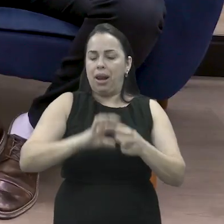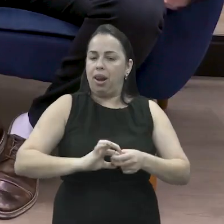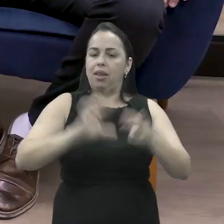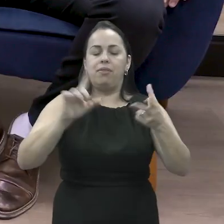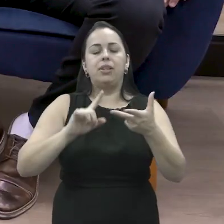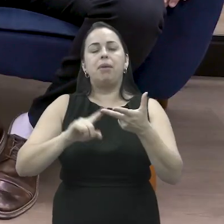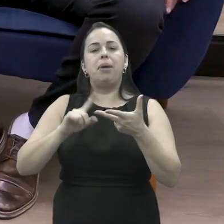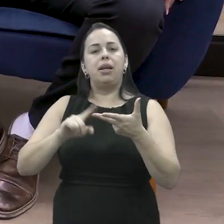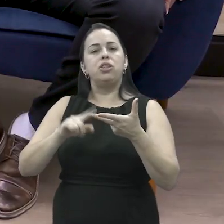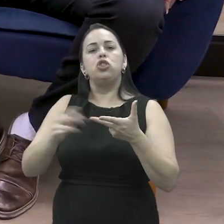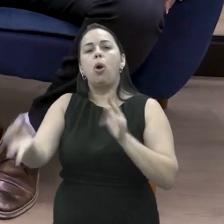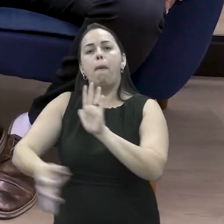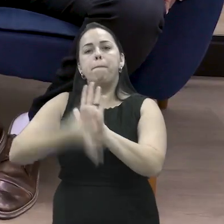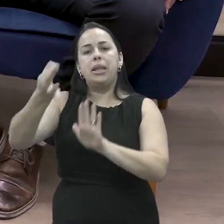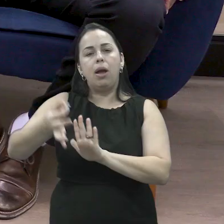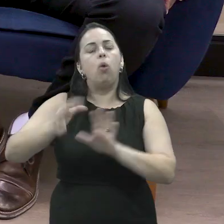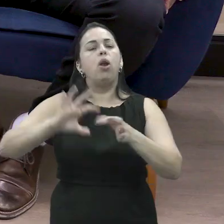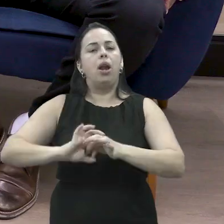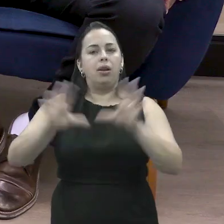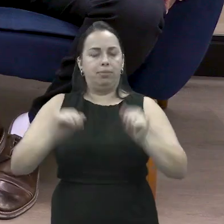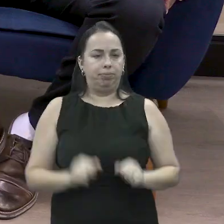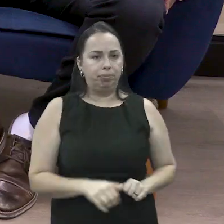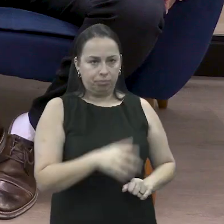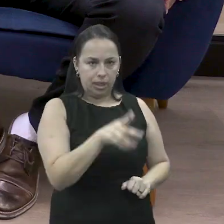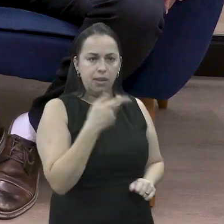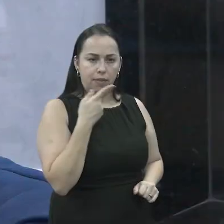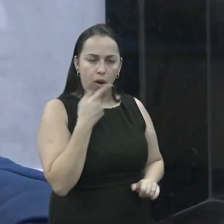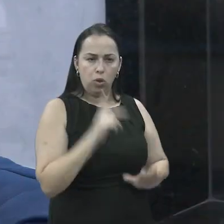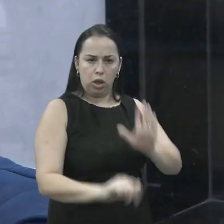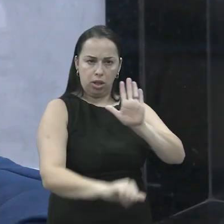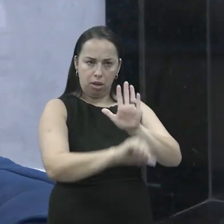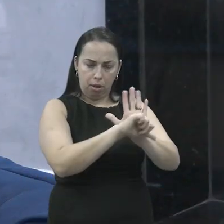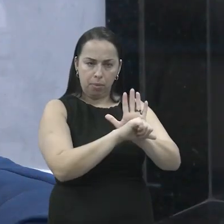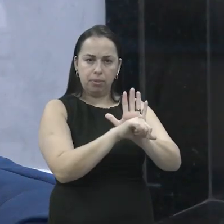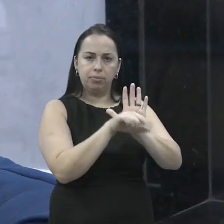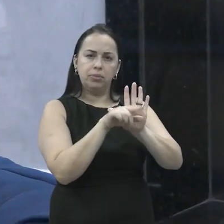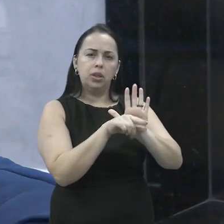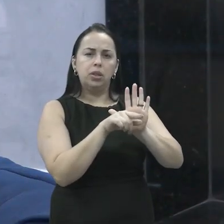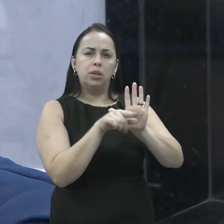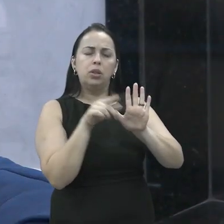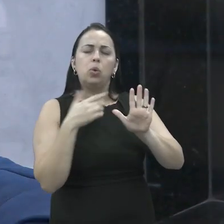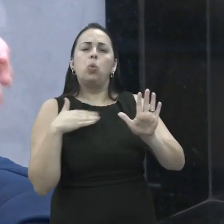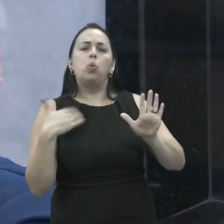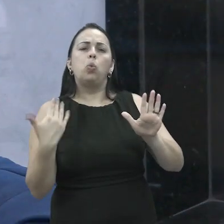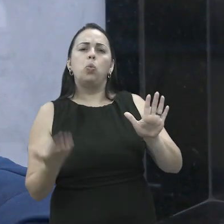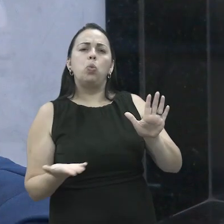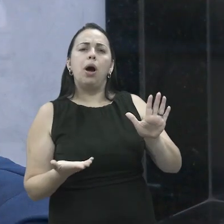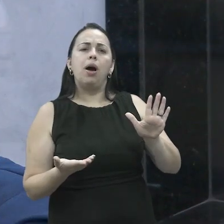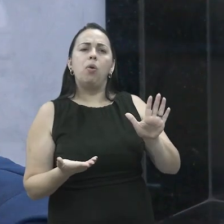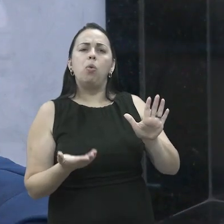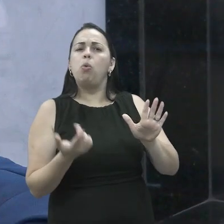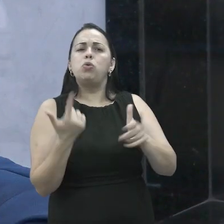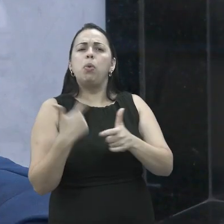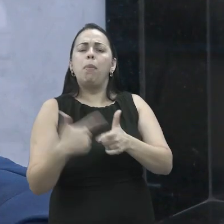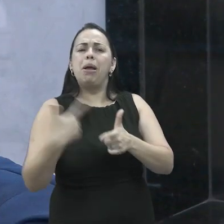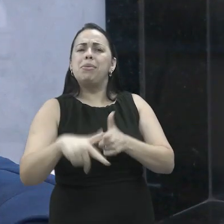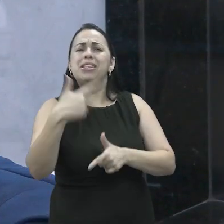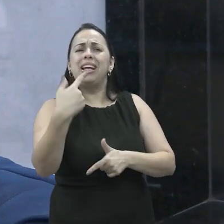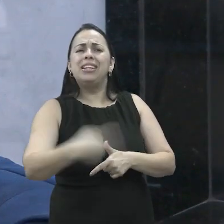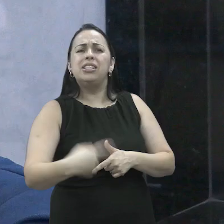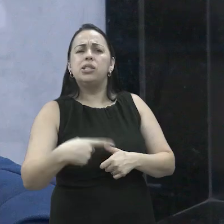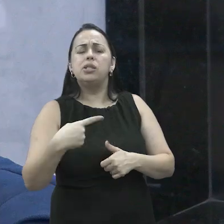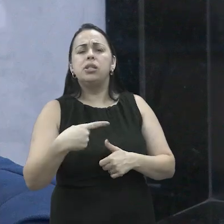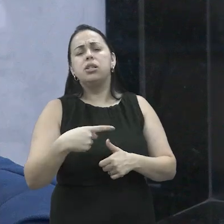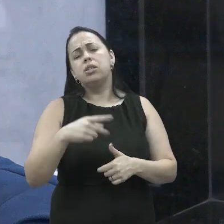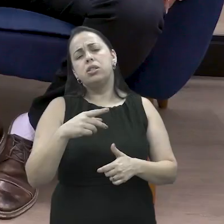estar exacerbada no meio da sociedade. Além da criminalidade, um ponto comentado pelo senhor, quais os principais gargalos de São